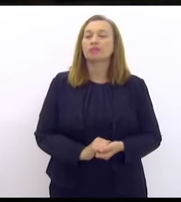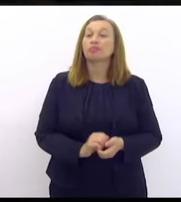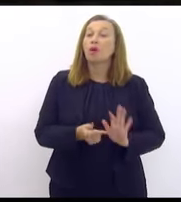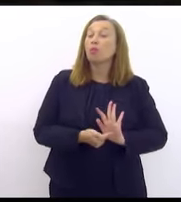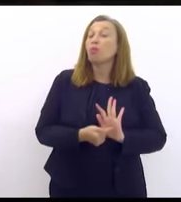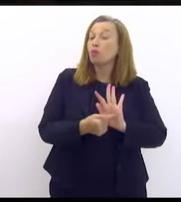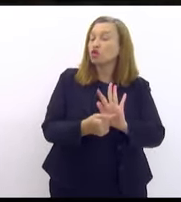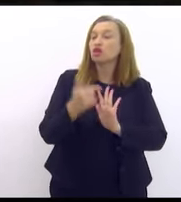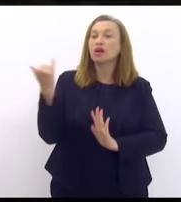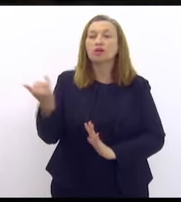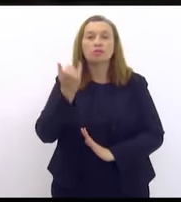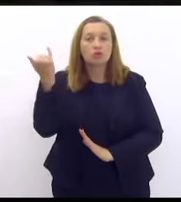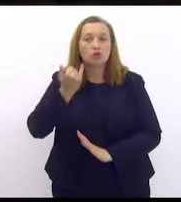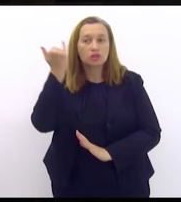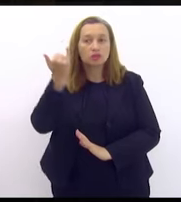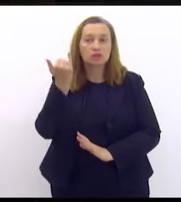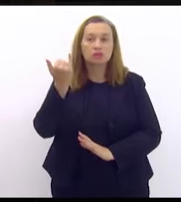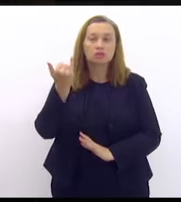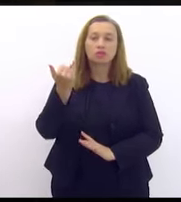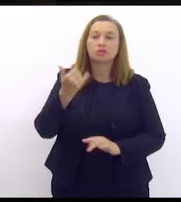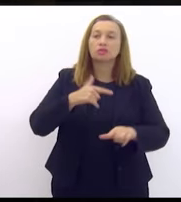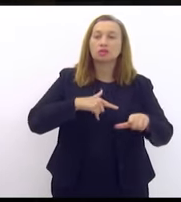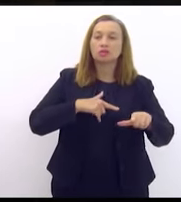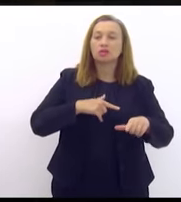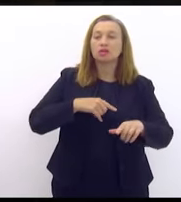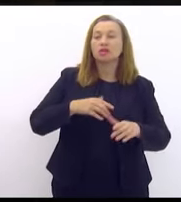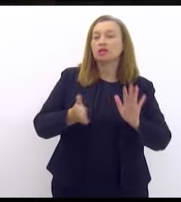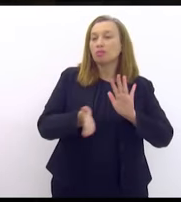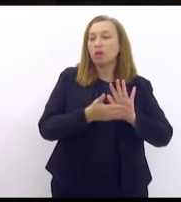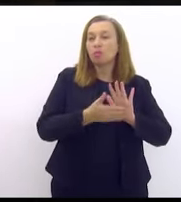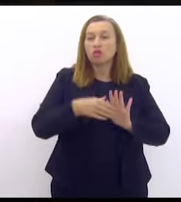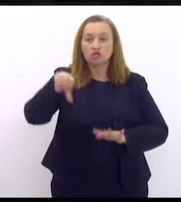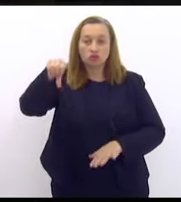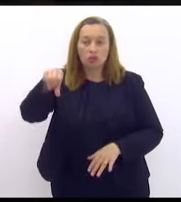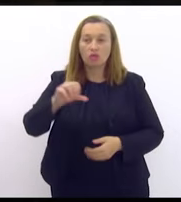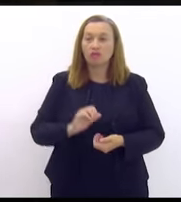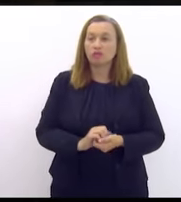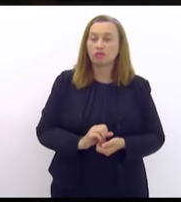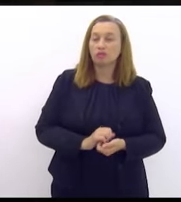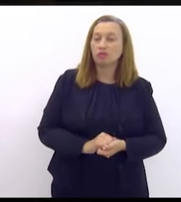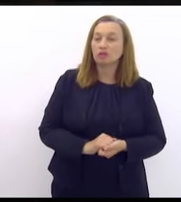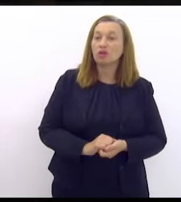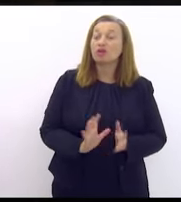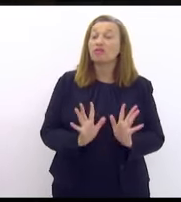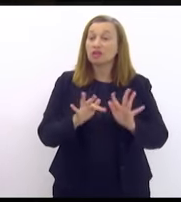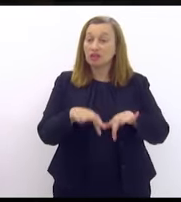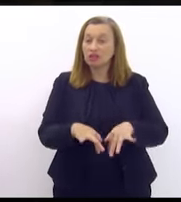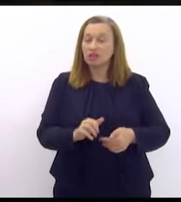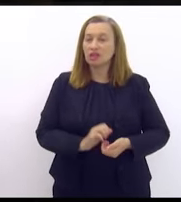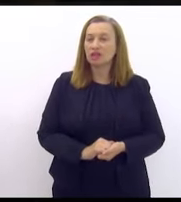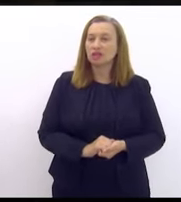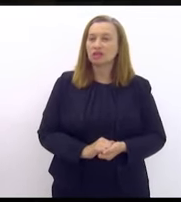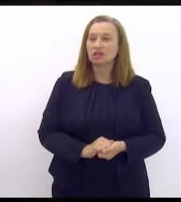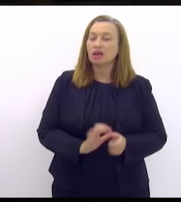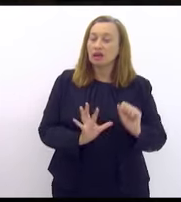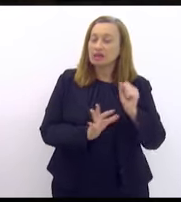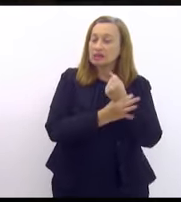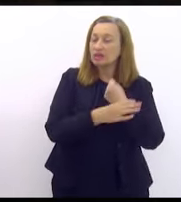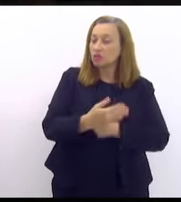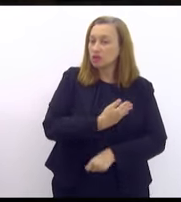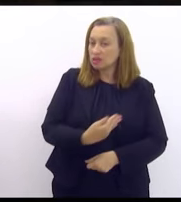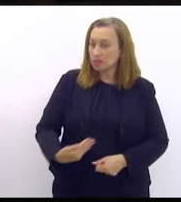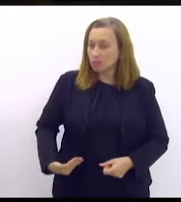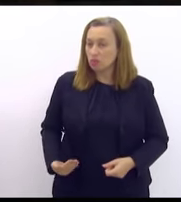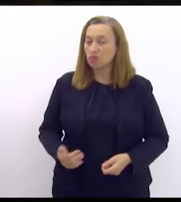mostrar a importância dessa missão 8. E gostaria de fechar dizendo que, se a segurança